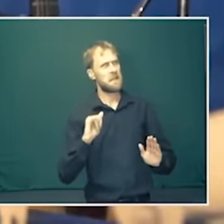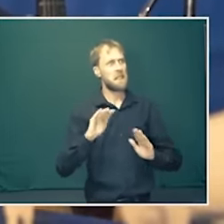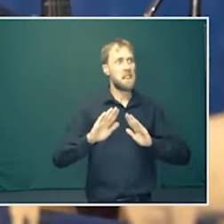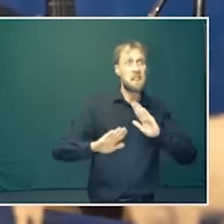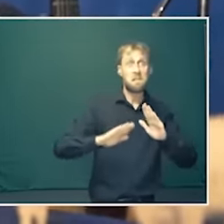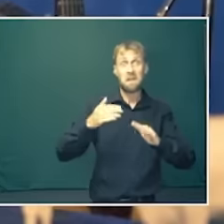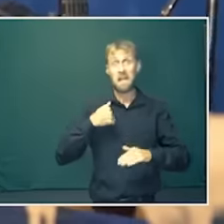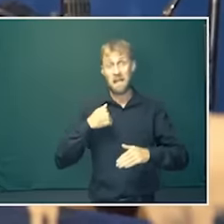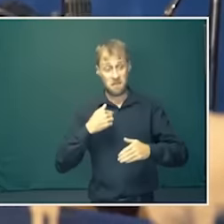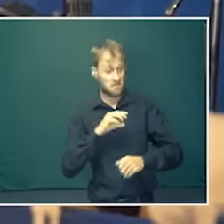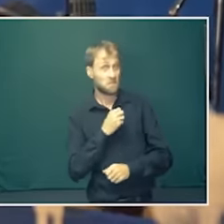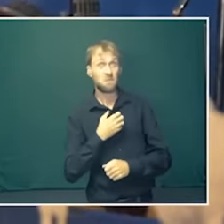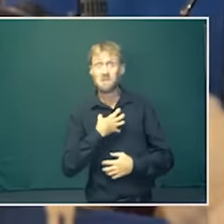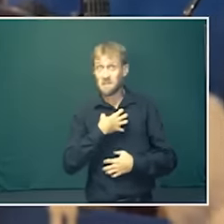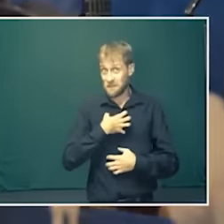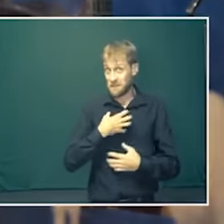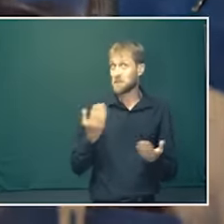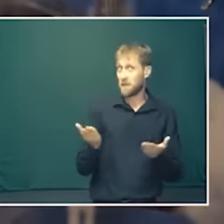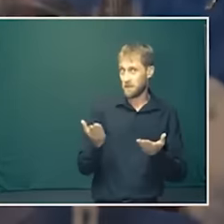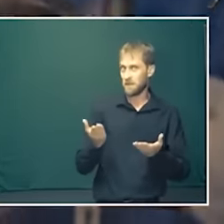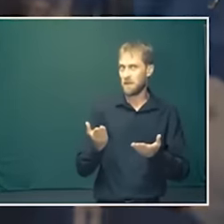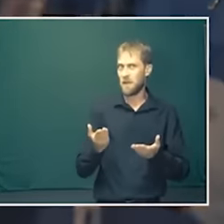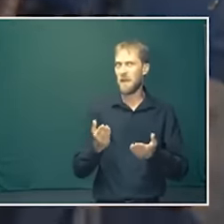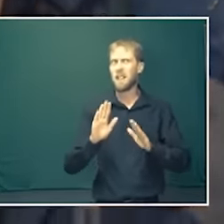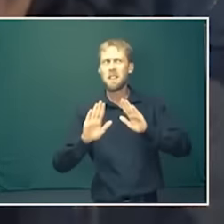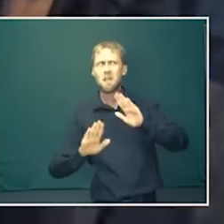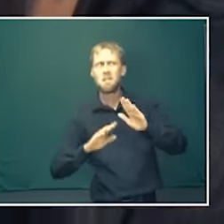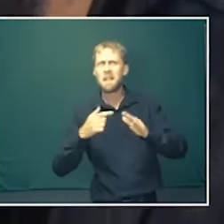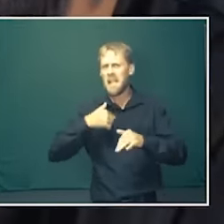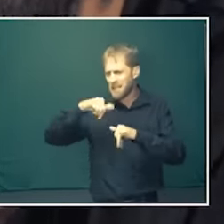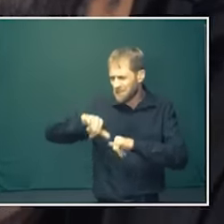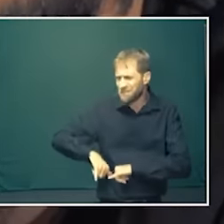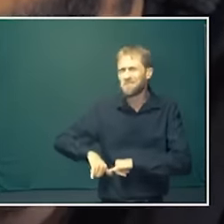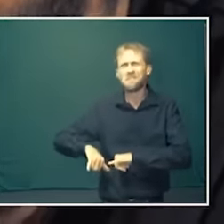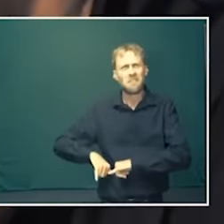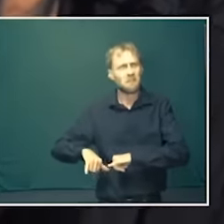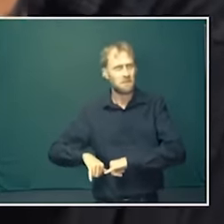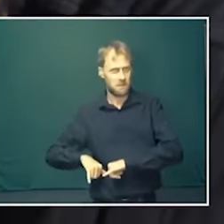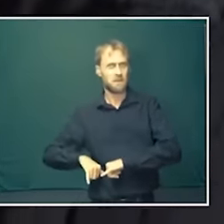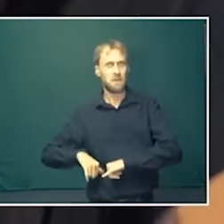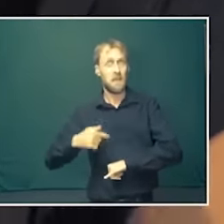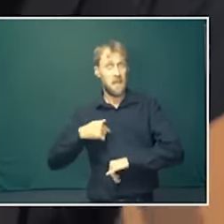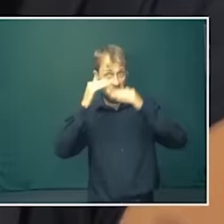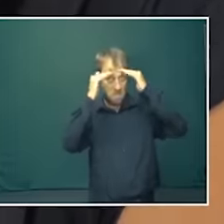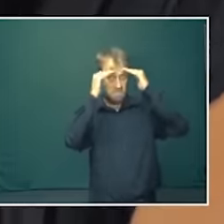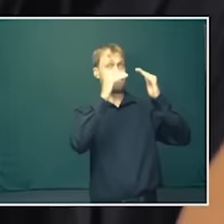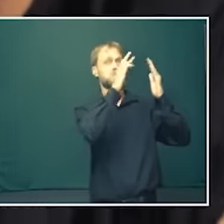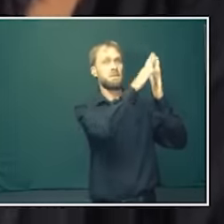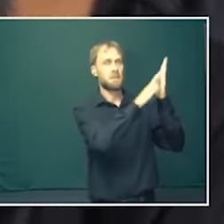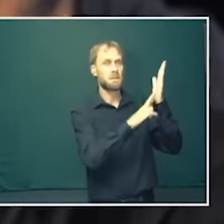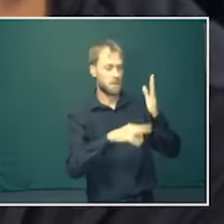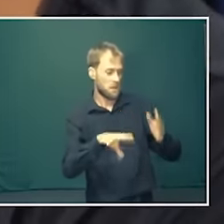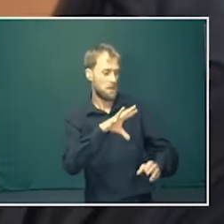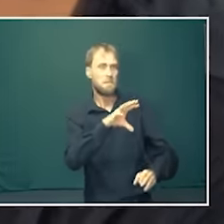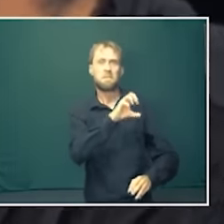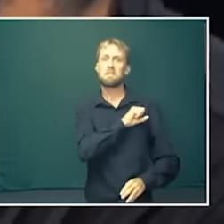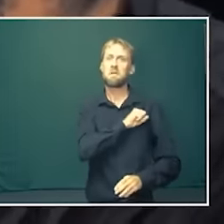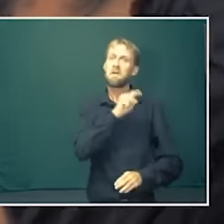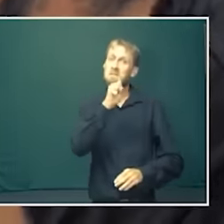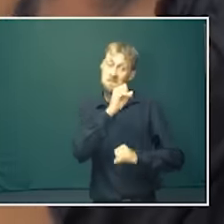sinto agora, se depender do que eu tô sofrendo, se eu for seguir as regras do jogo, seu